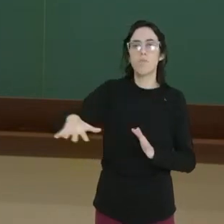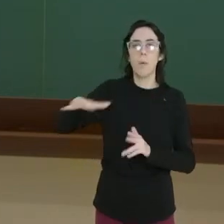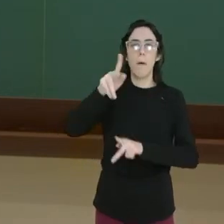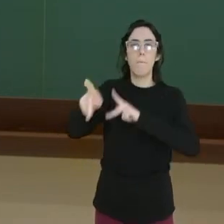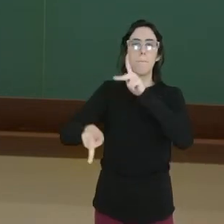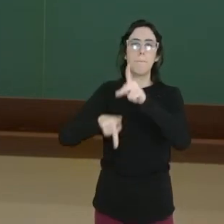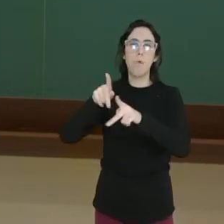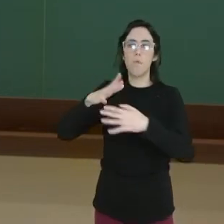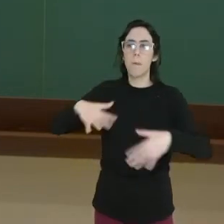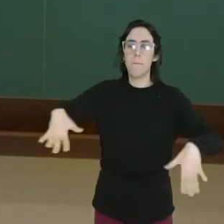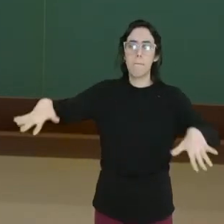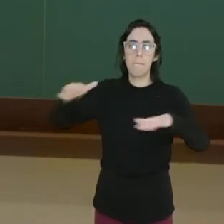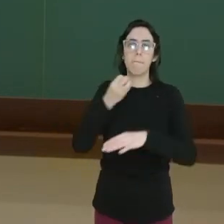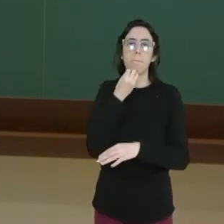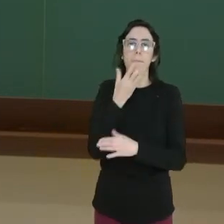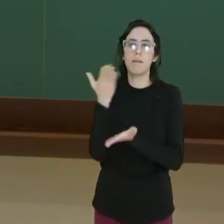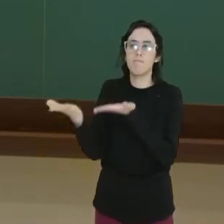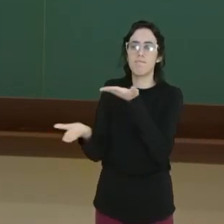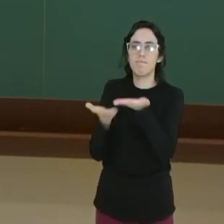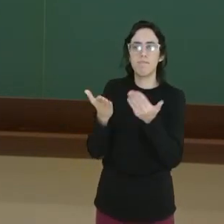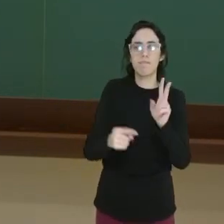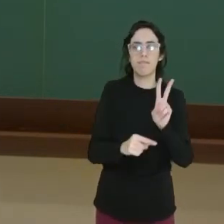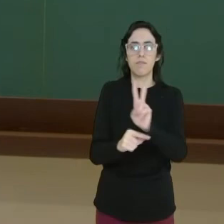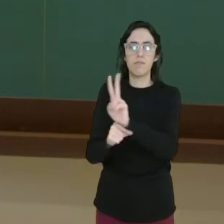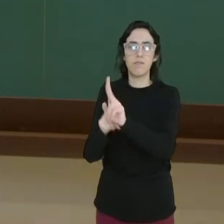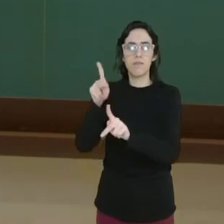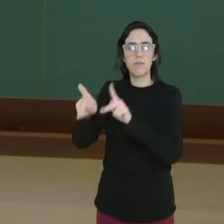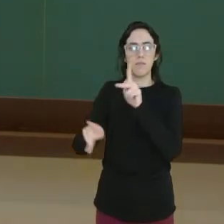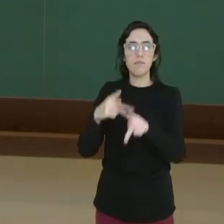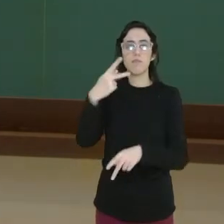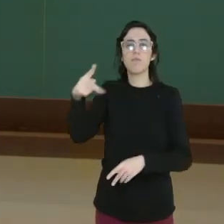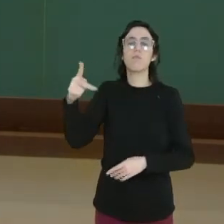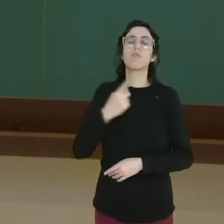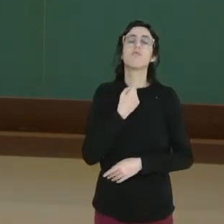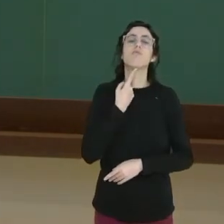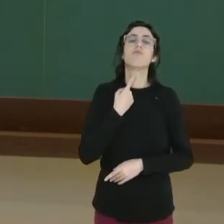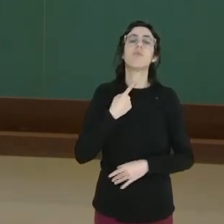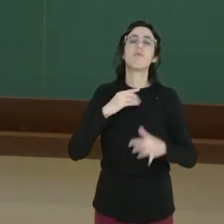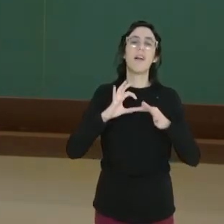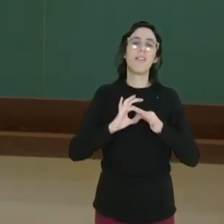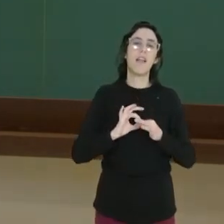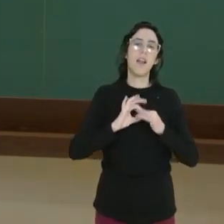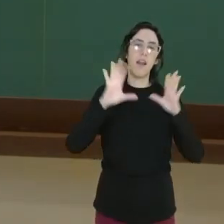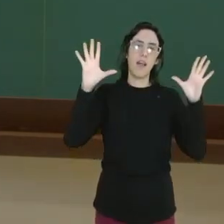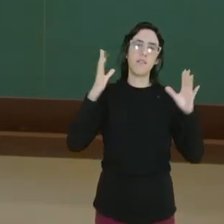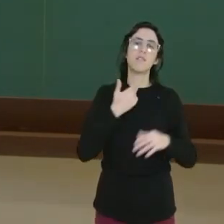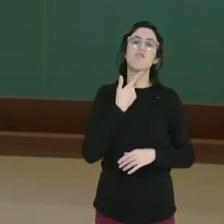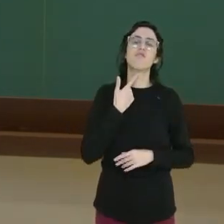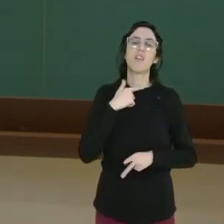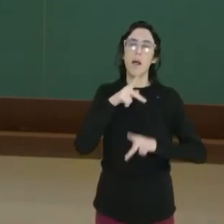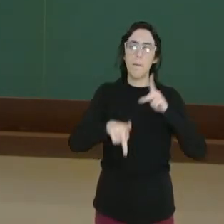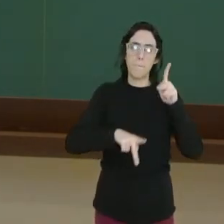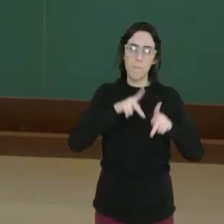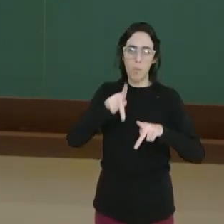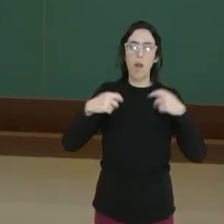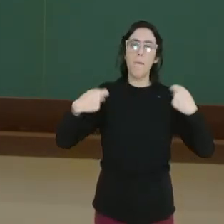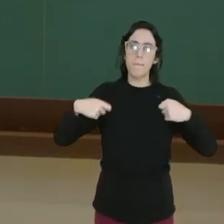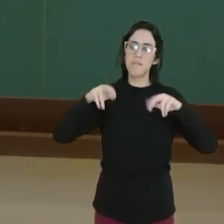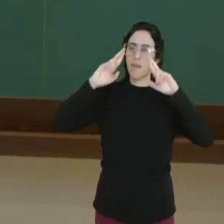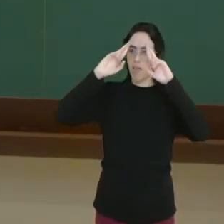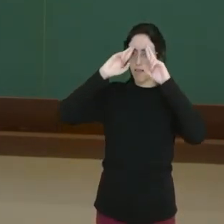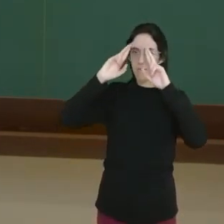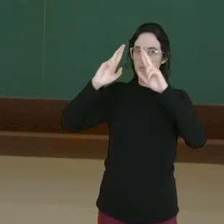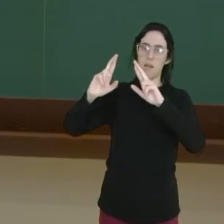bem comum e expressão da vontade do povo. A vontade popular deve ser